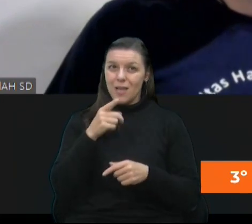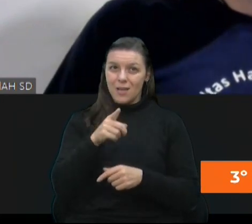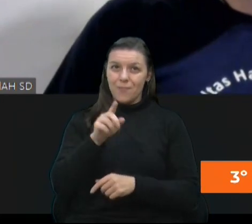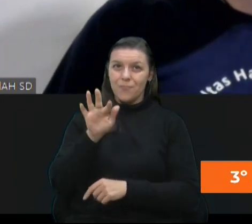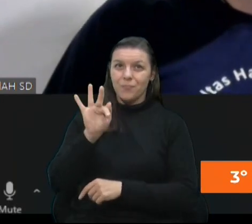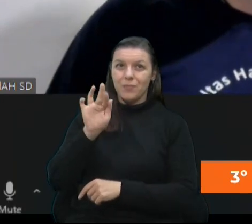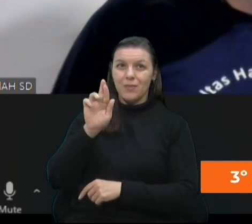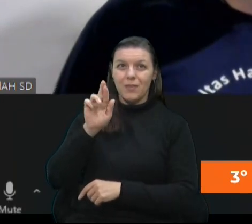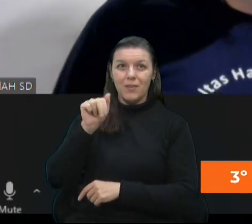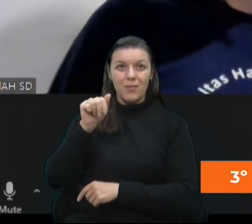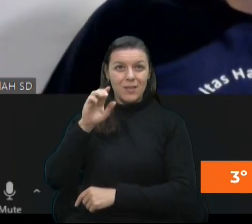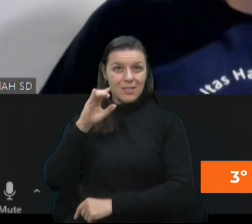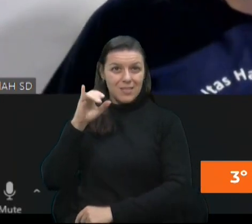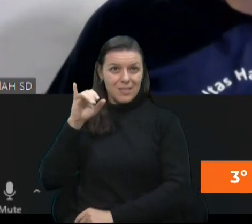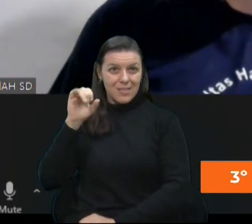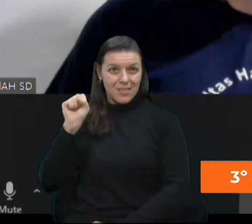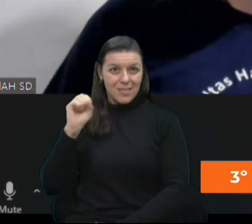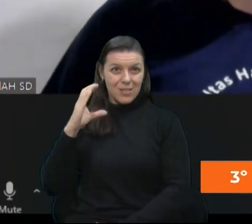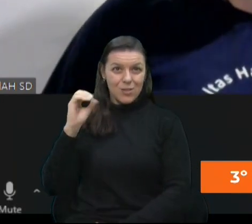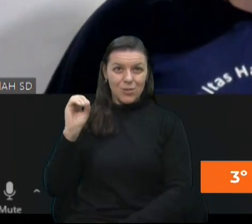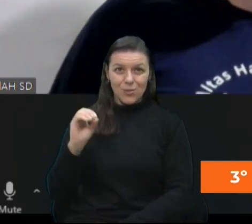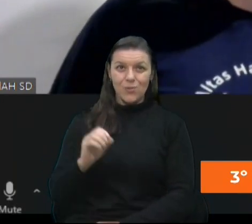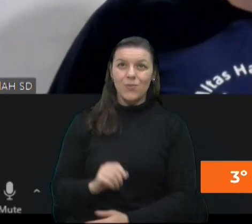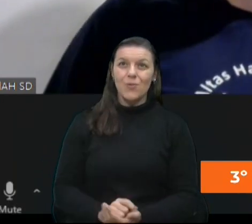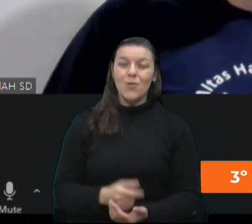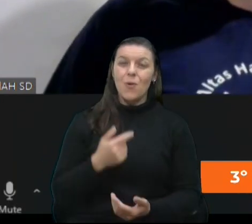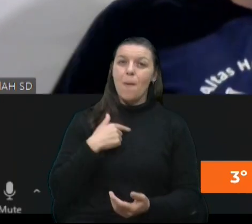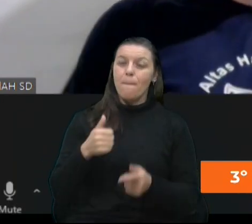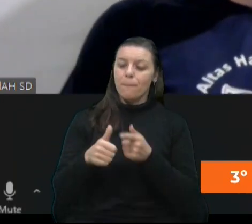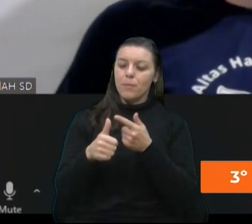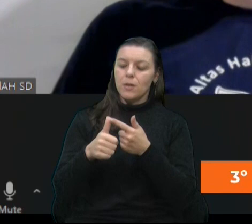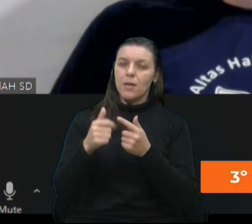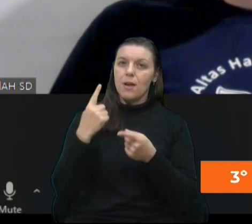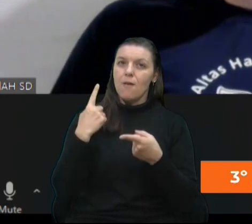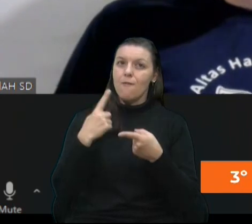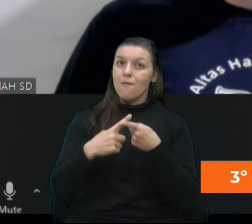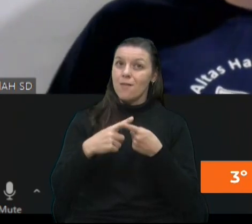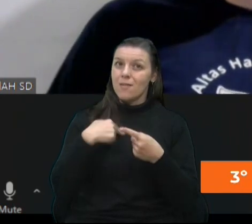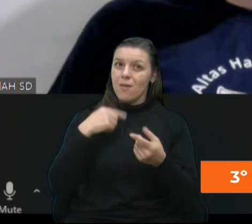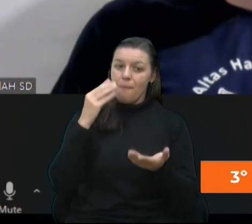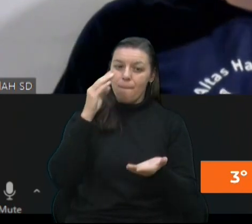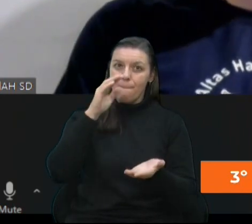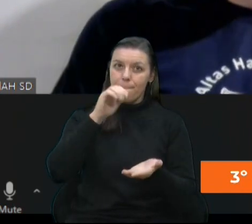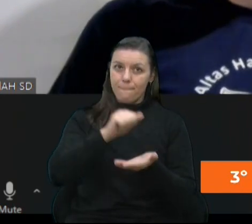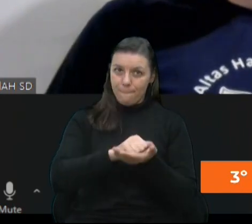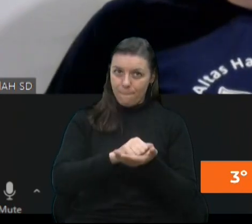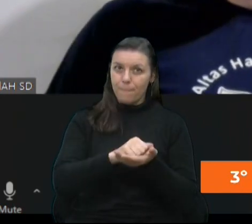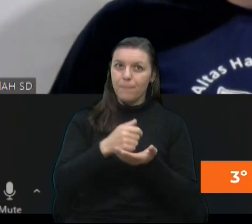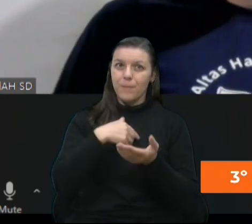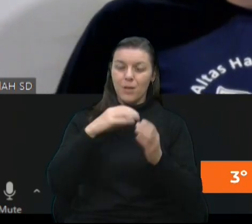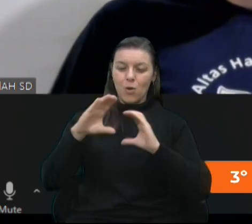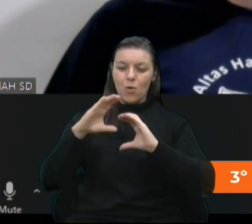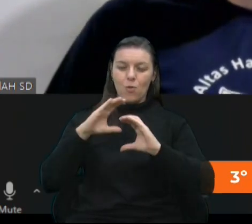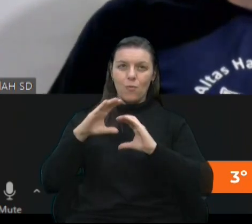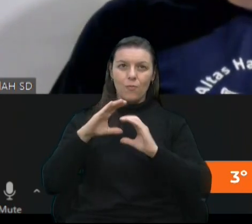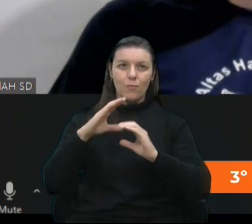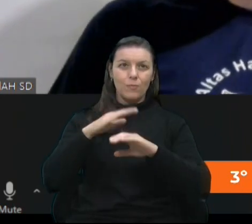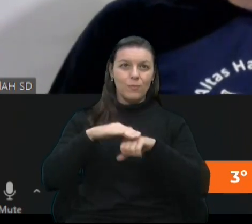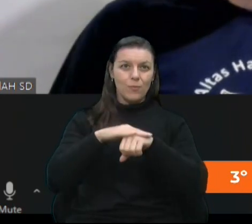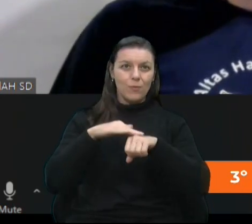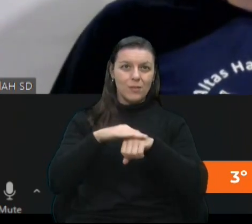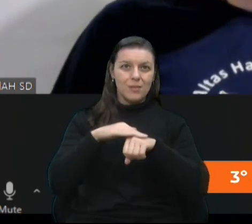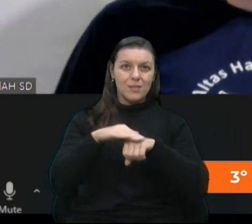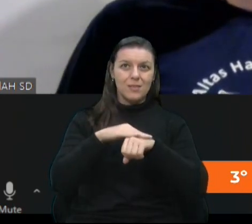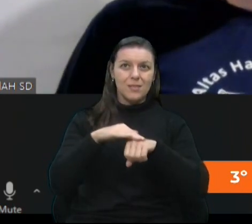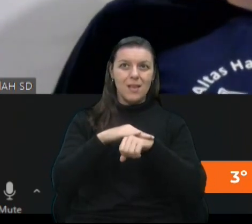Francisco Salles, né? Mas eu fui surpreendida a primeira vez que ele falou conosco, a primeira vez que nós marcamos para conversar, porque Francisco Salles,